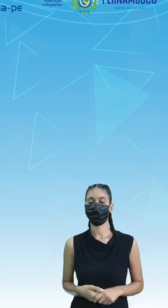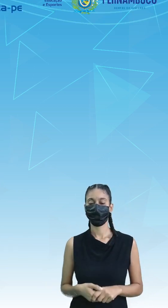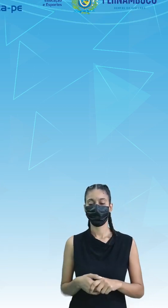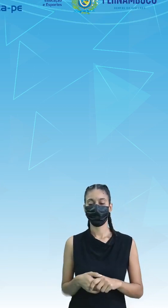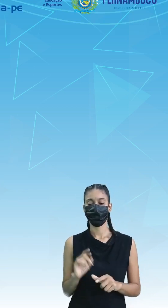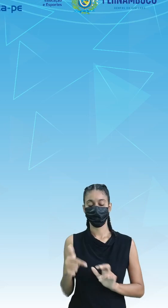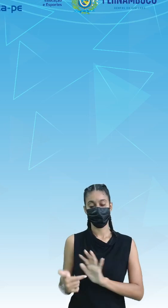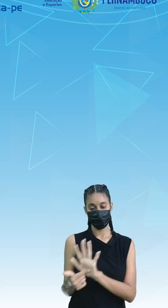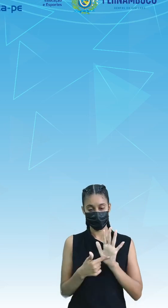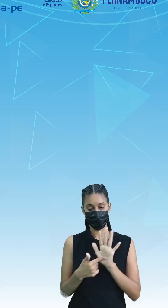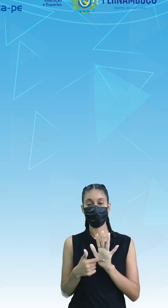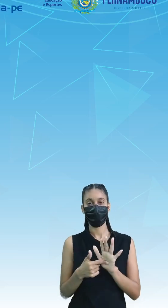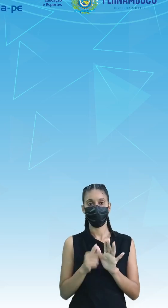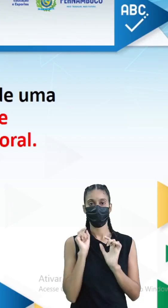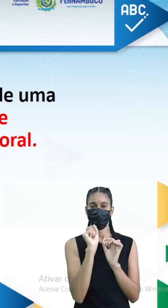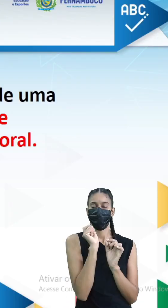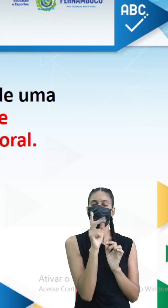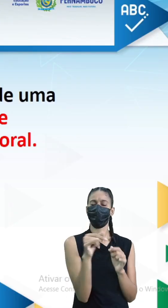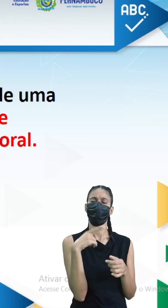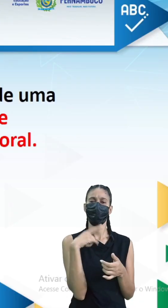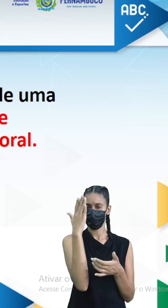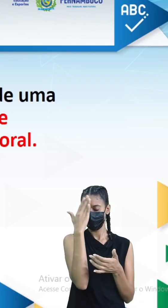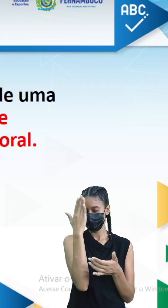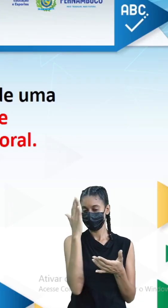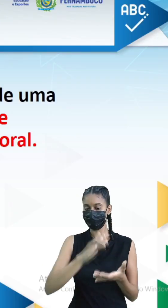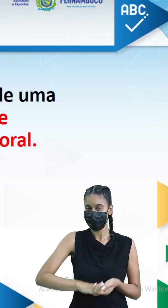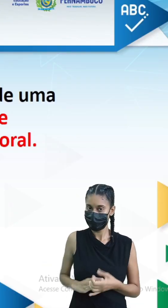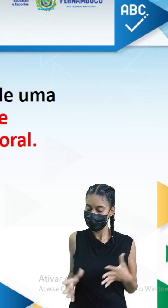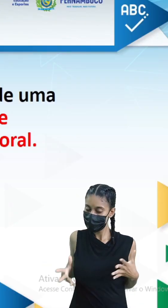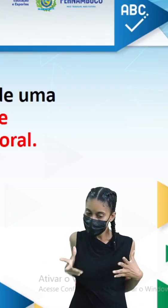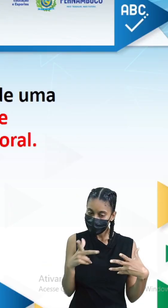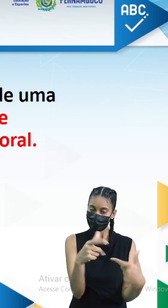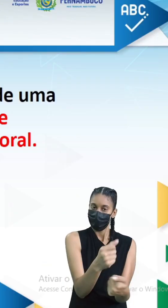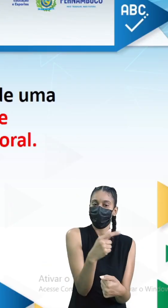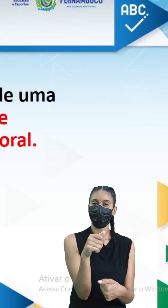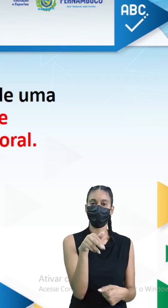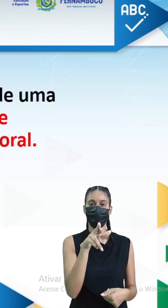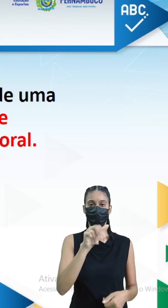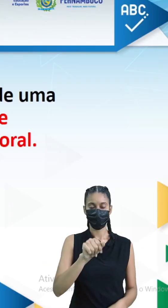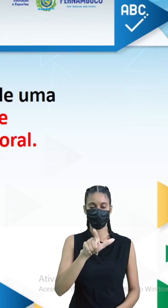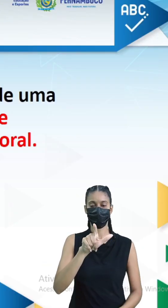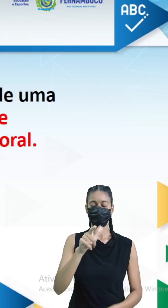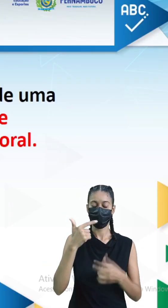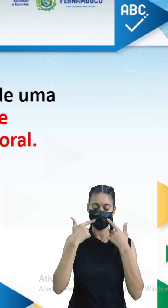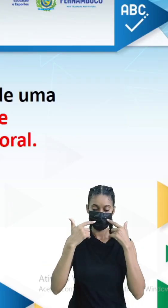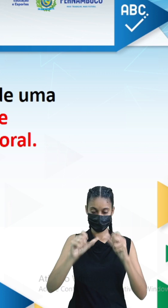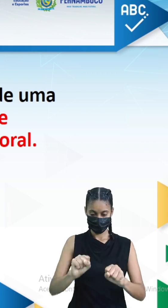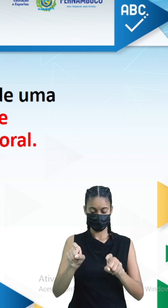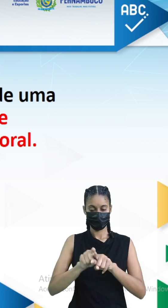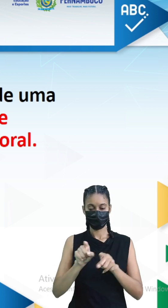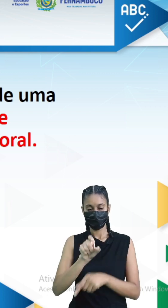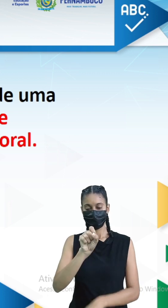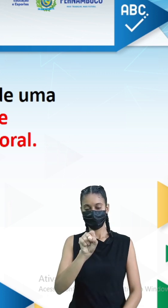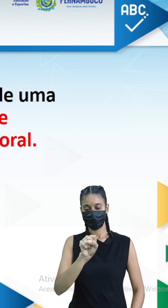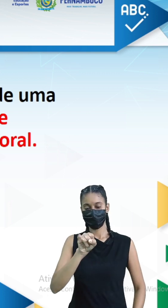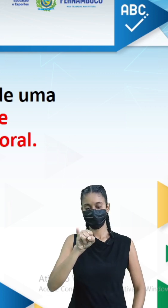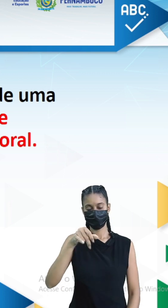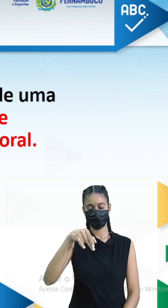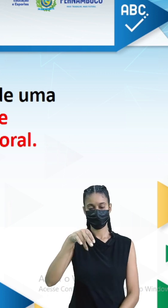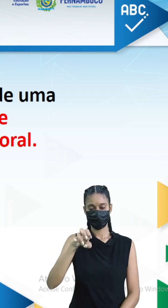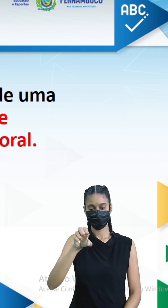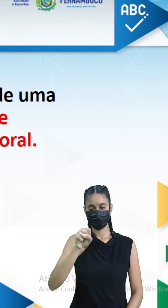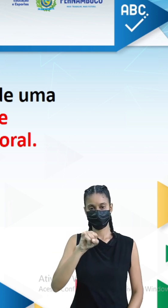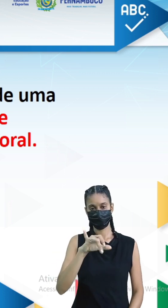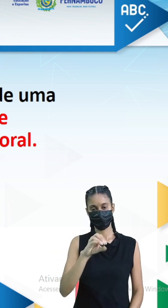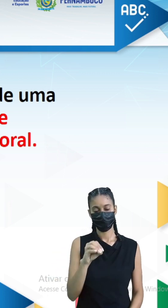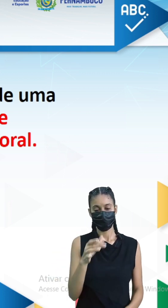numa exposição oral, você vai entender pelos aspectos paralinguísticos e cinésicos, a pessoa muitas vezes